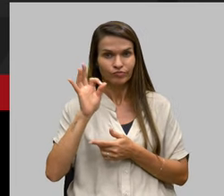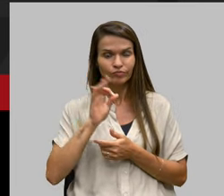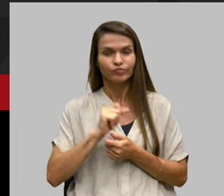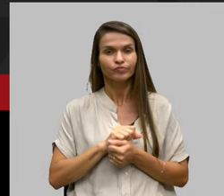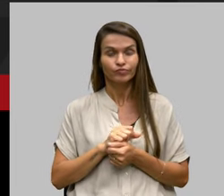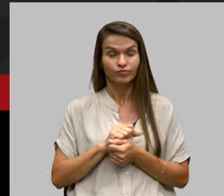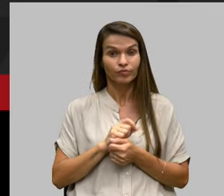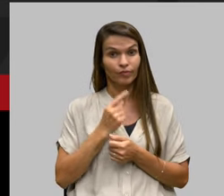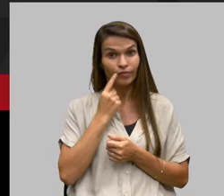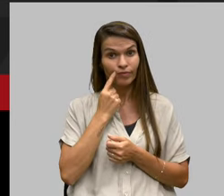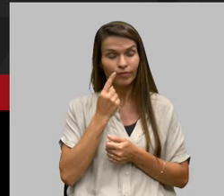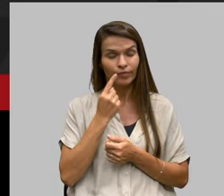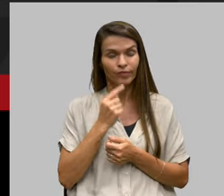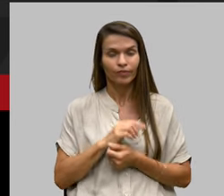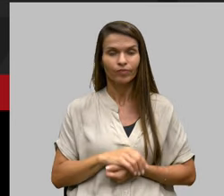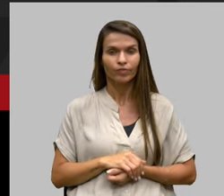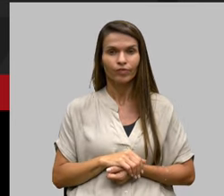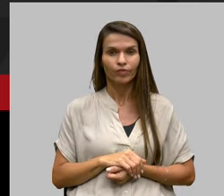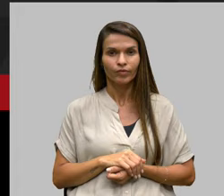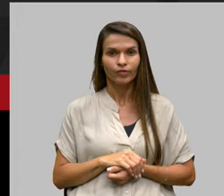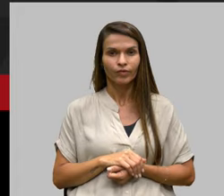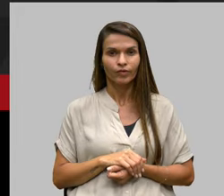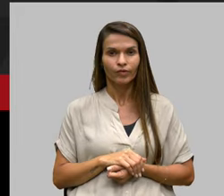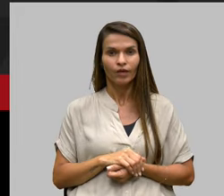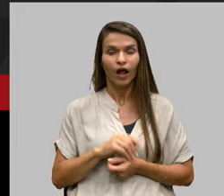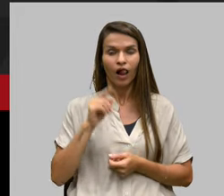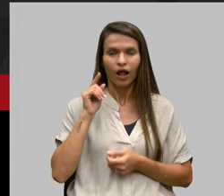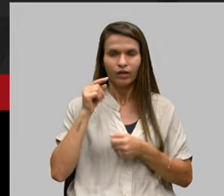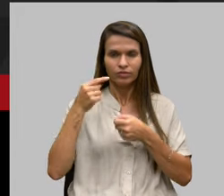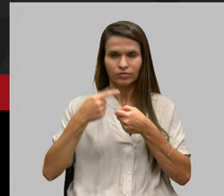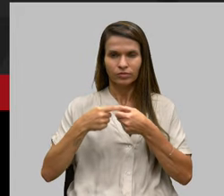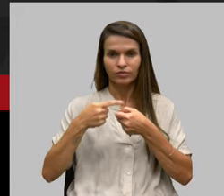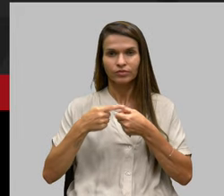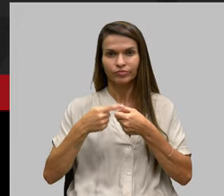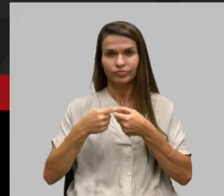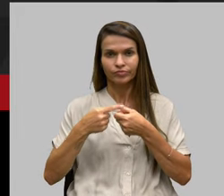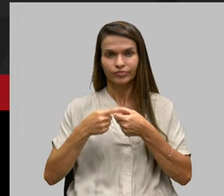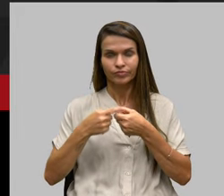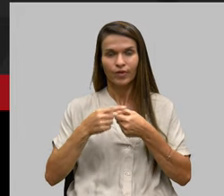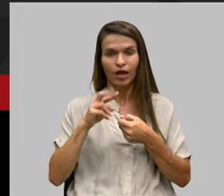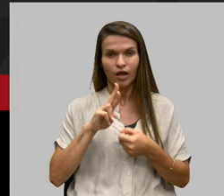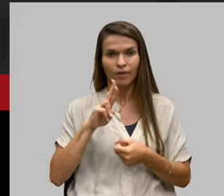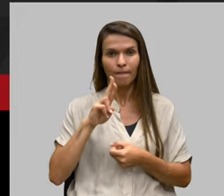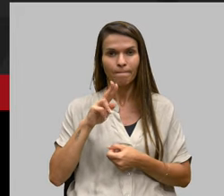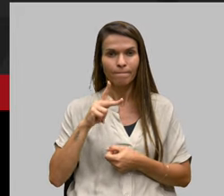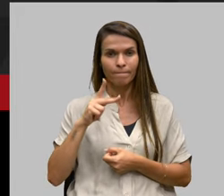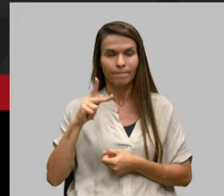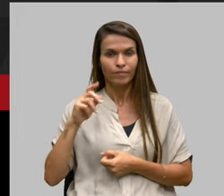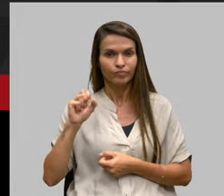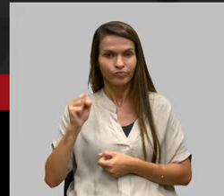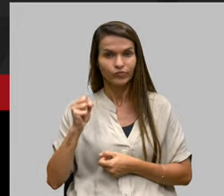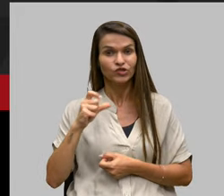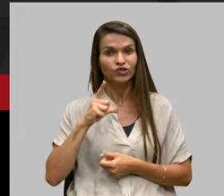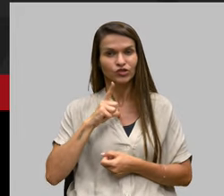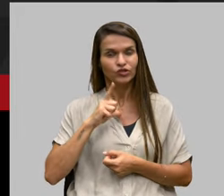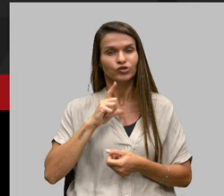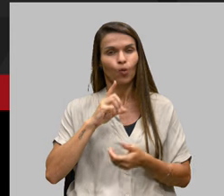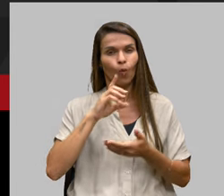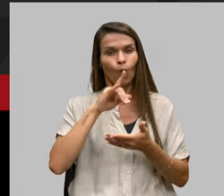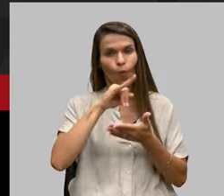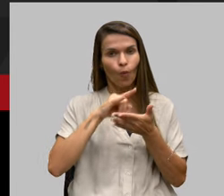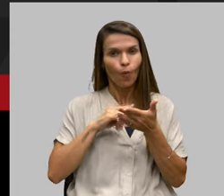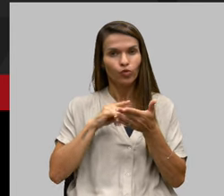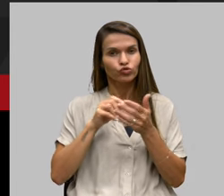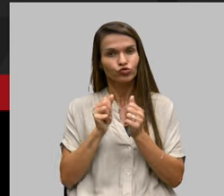vejam bem eh lá lá nesse município nesse nesse rpps já havia um contrato junto à prefeitura